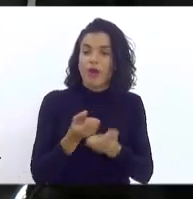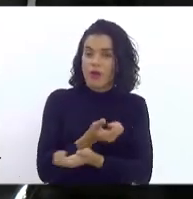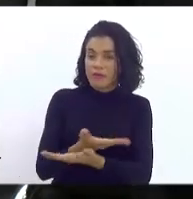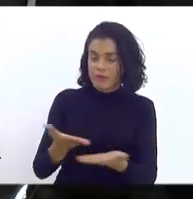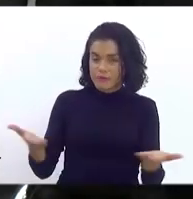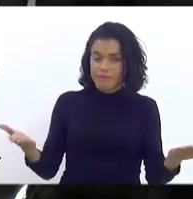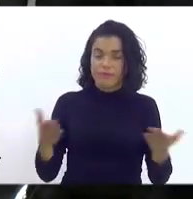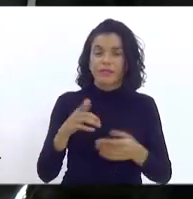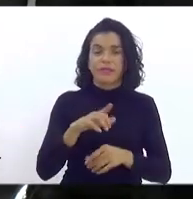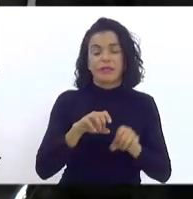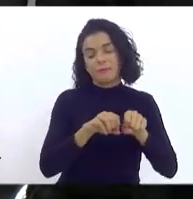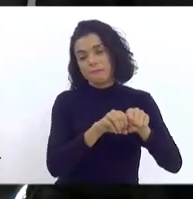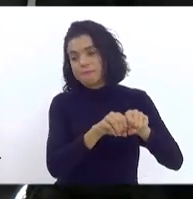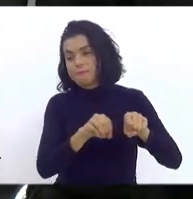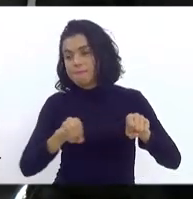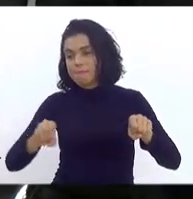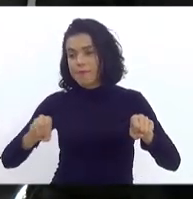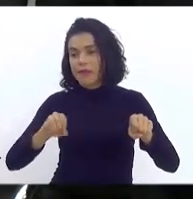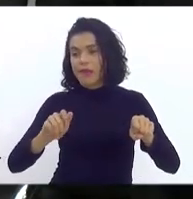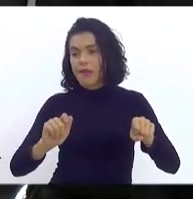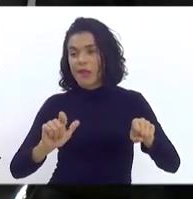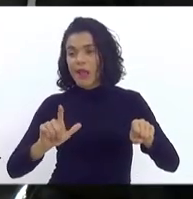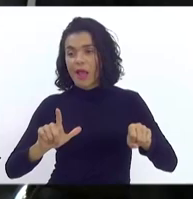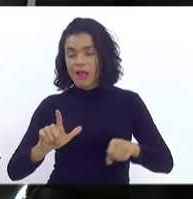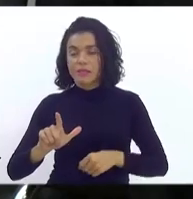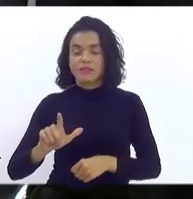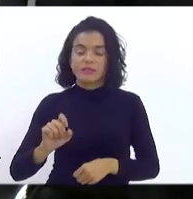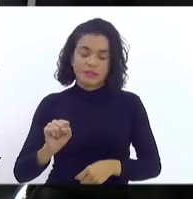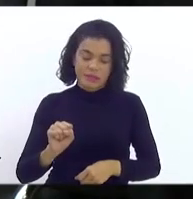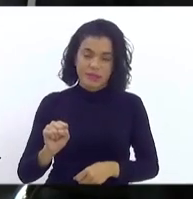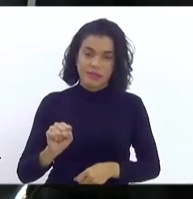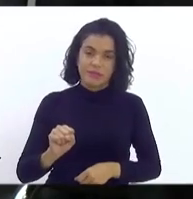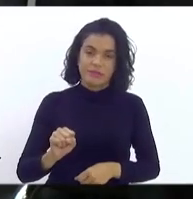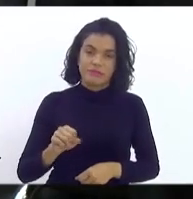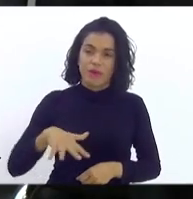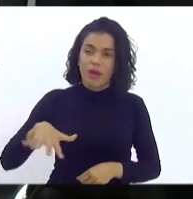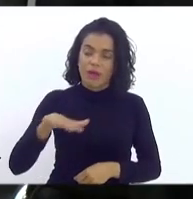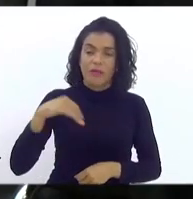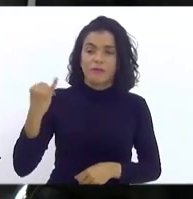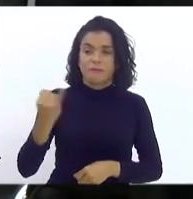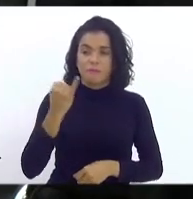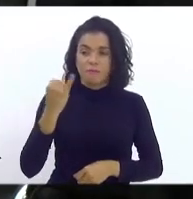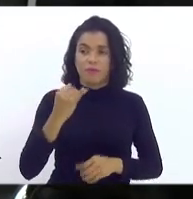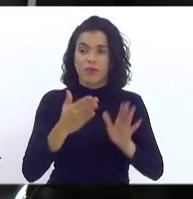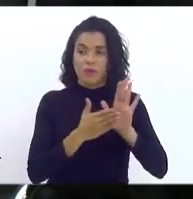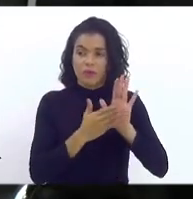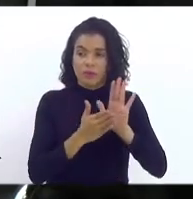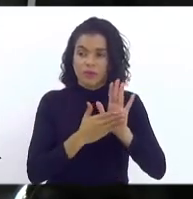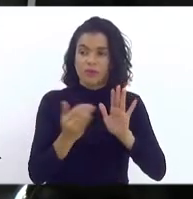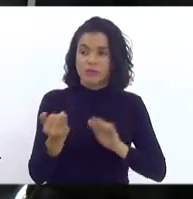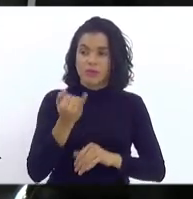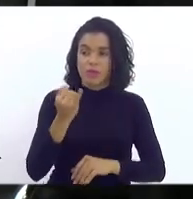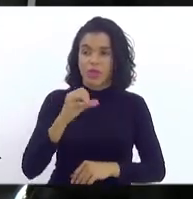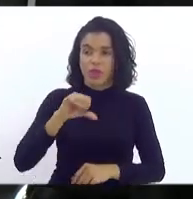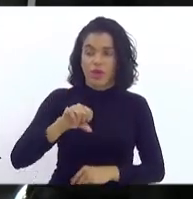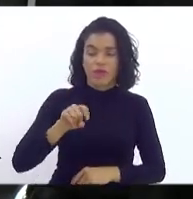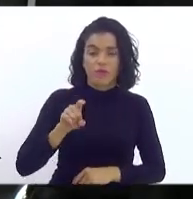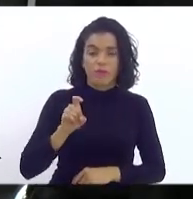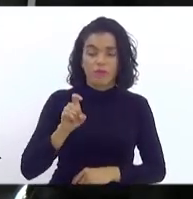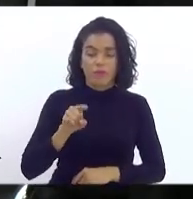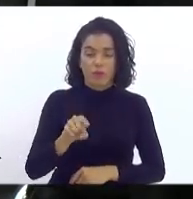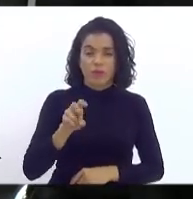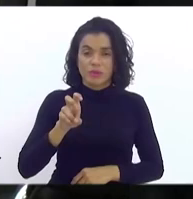gás para aquela região. É uma área importante, né, de um projeto importante, que são 9,5 quilômetros de